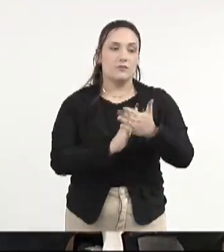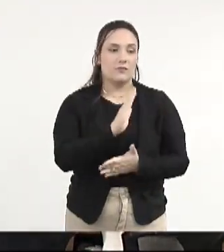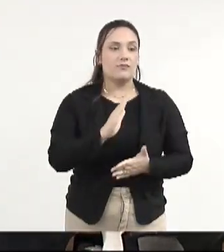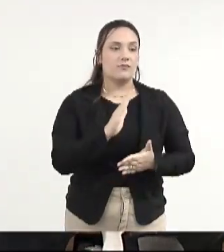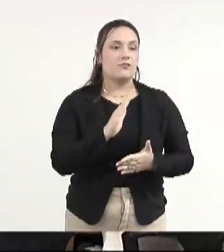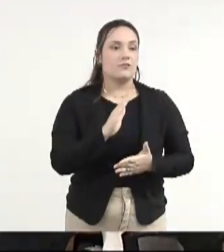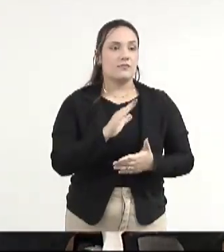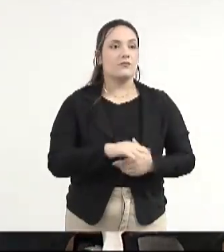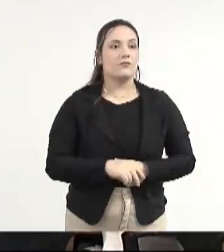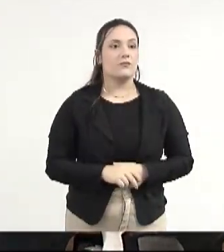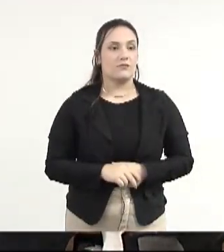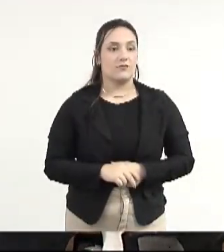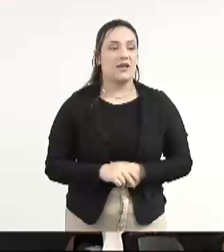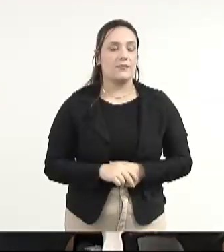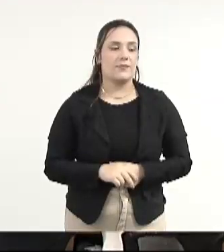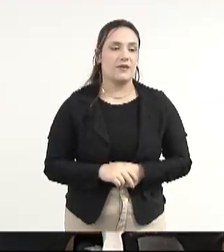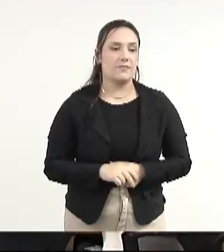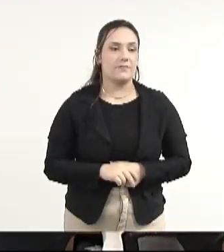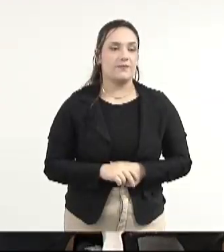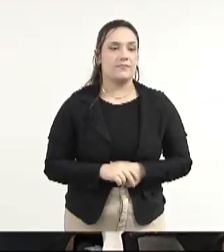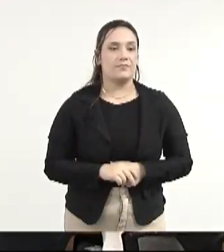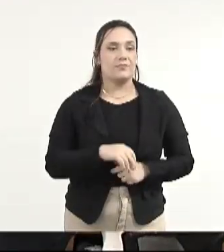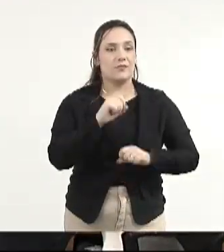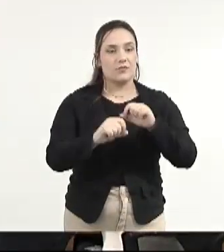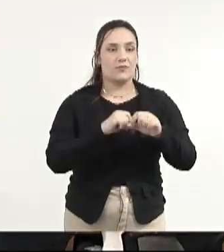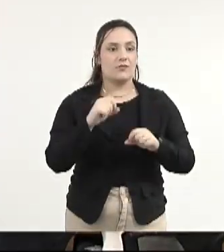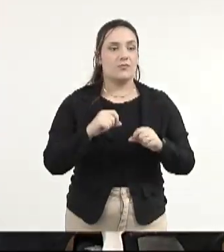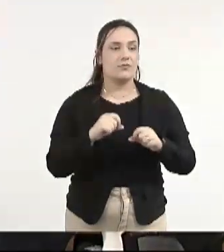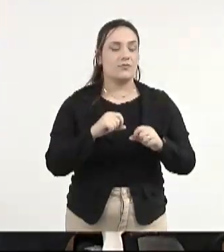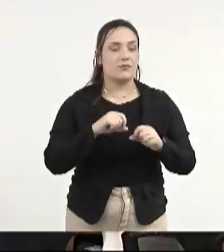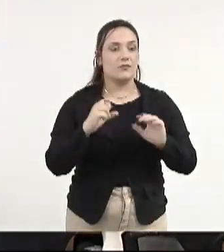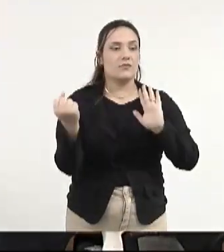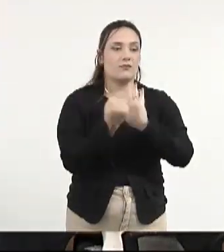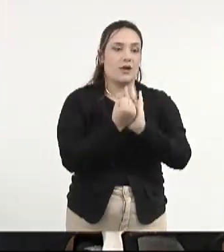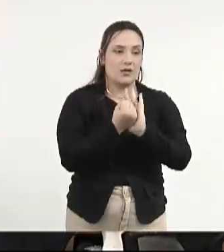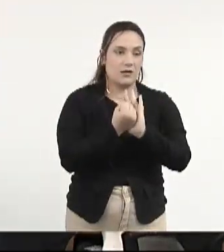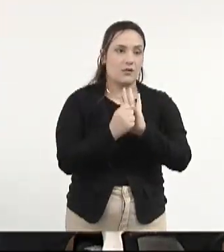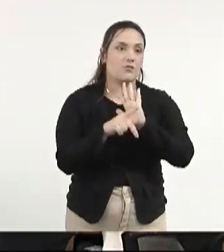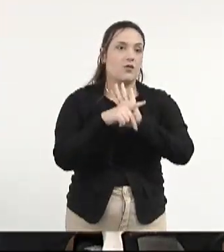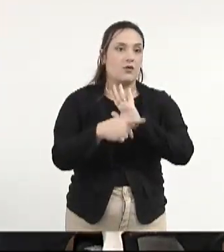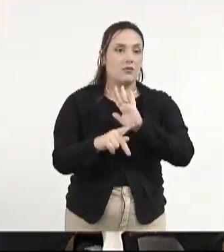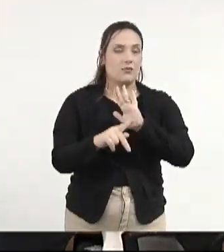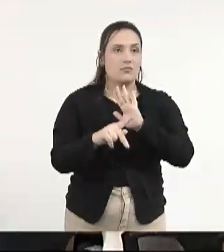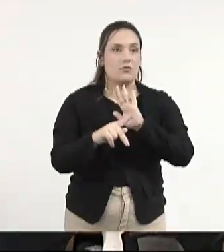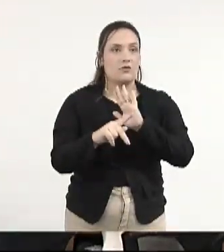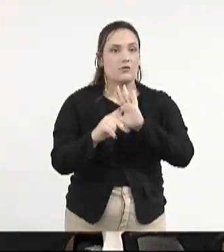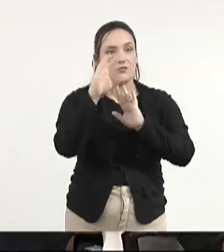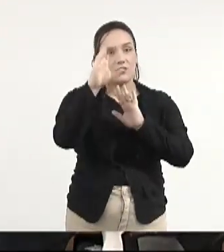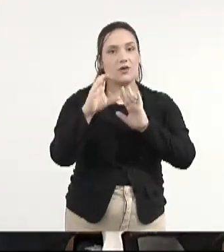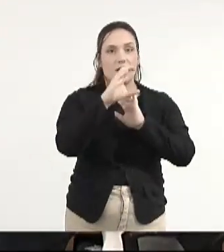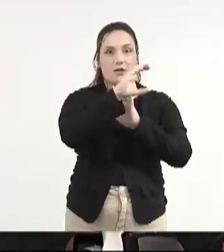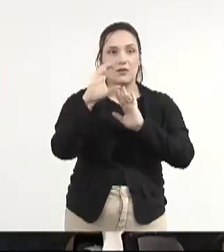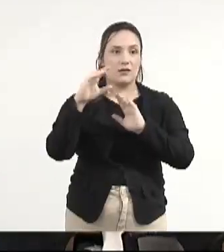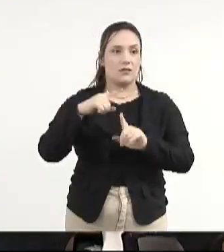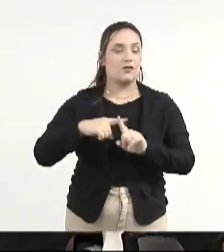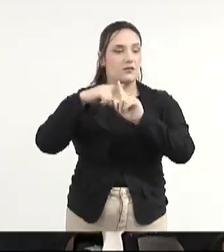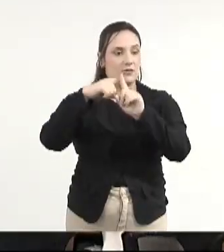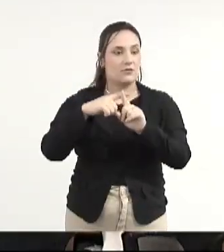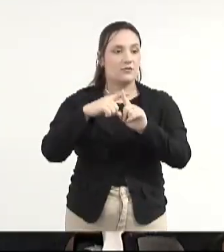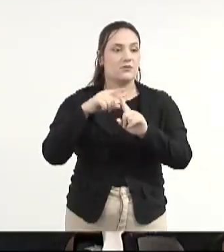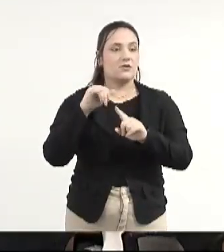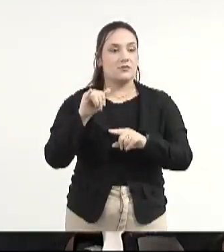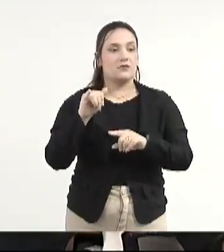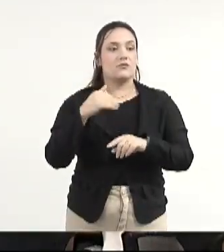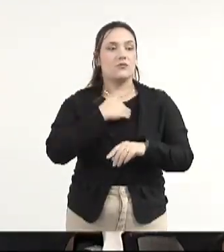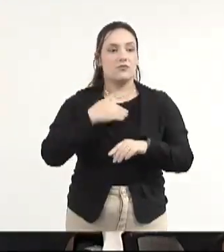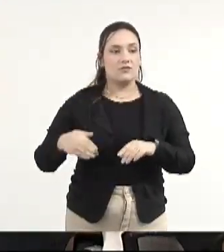aprovou esses dias, eu estava vendo, sobre o símbolo católico nas repartições públicas. Se o Estado é